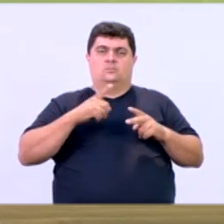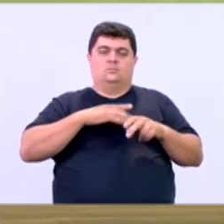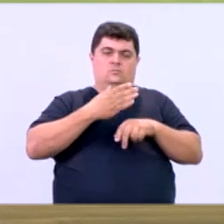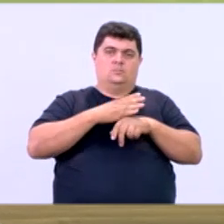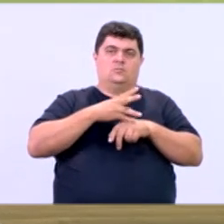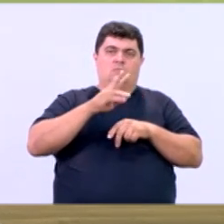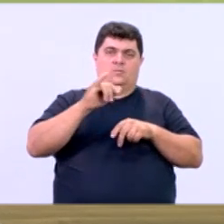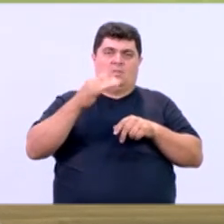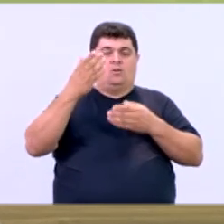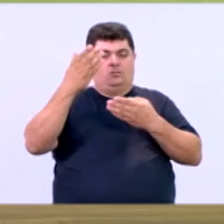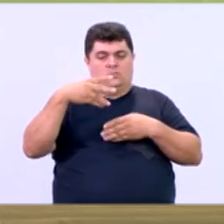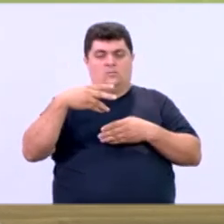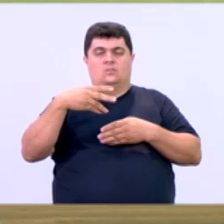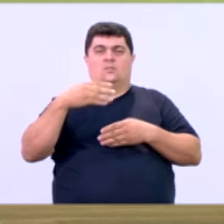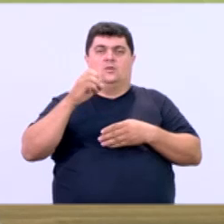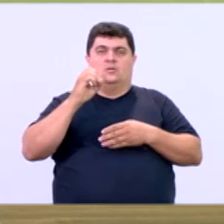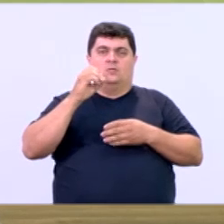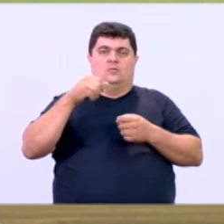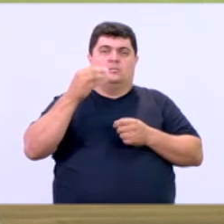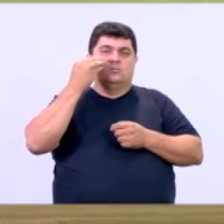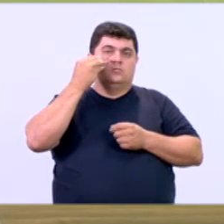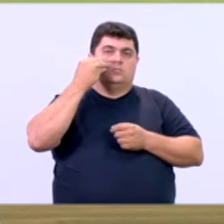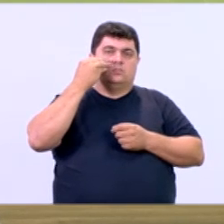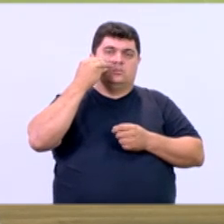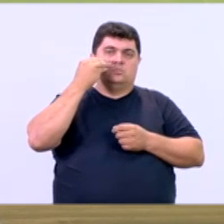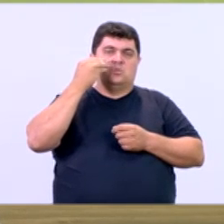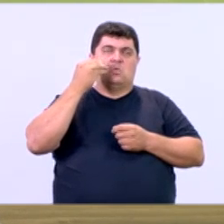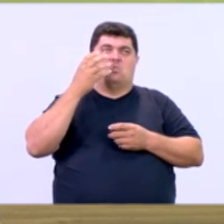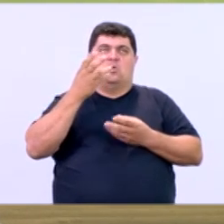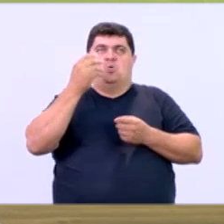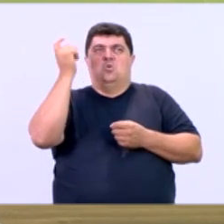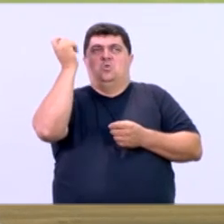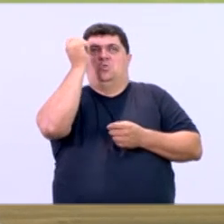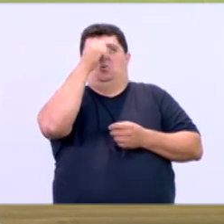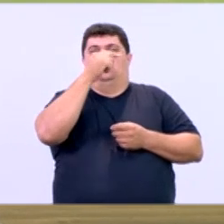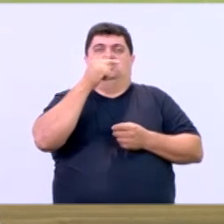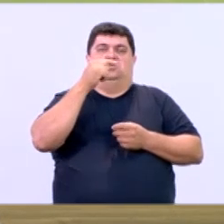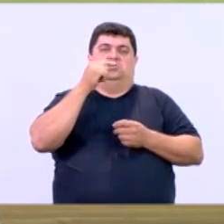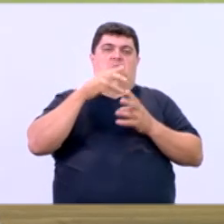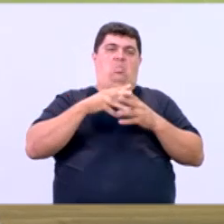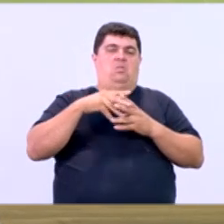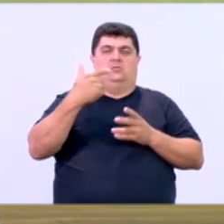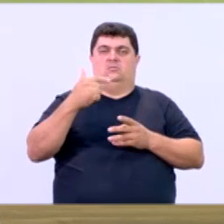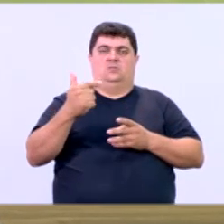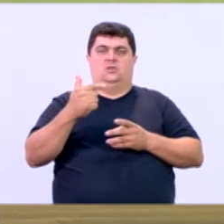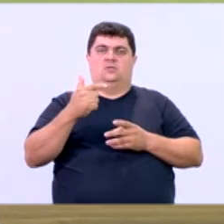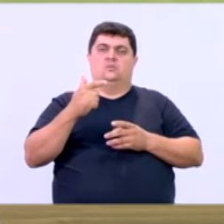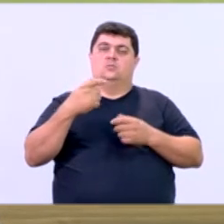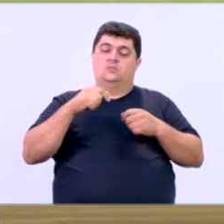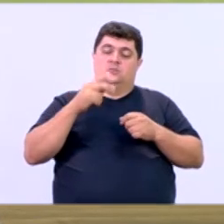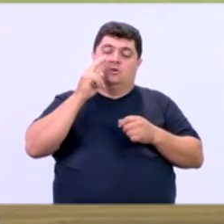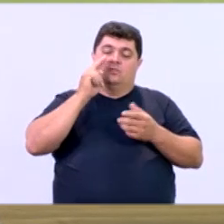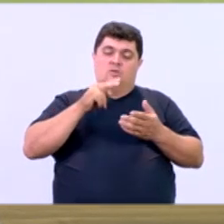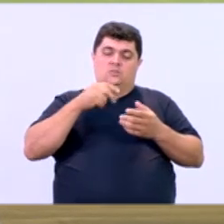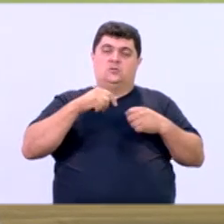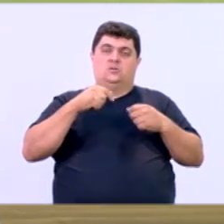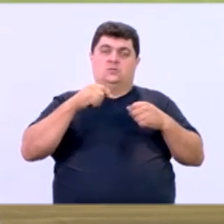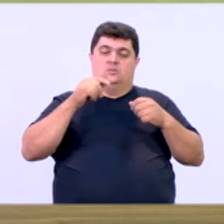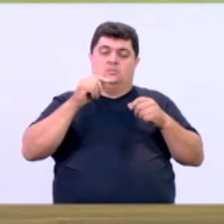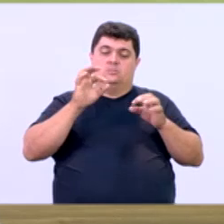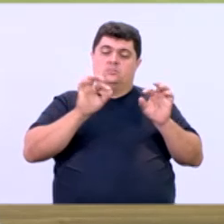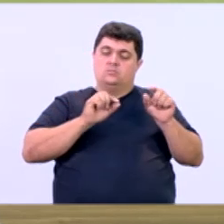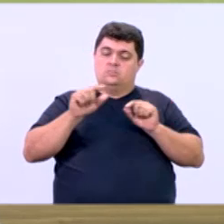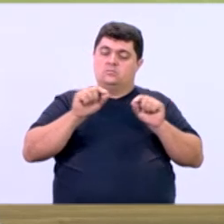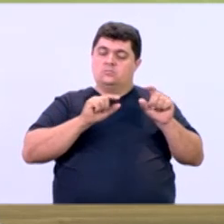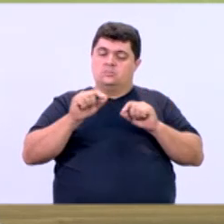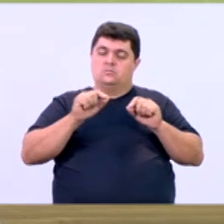cair no exame. Vocês estão vendo que não é nada, né, assim, muito complicado. É claro que existem muitos detalhes, muitas coisas